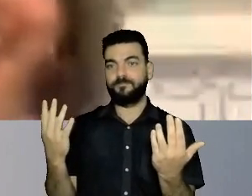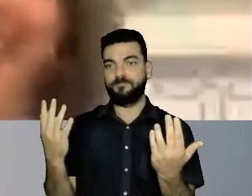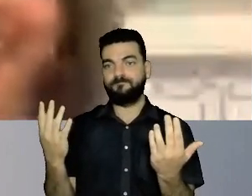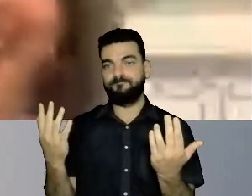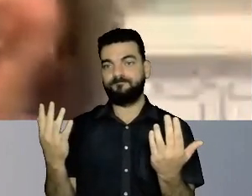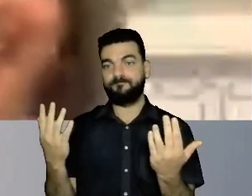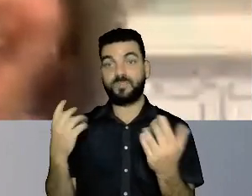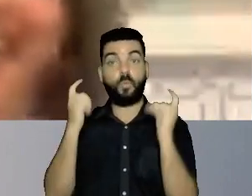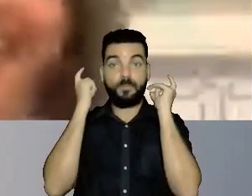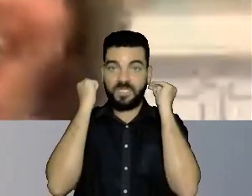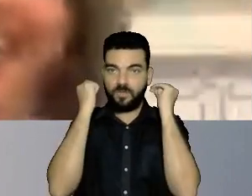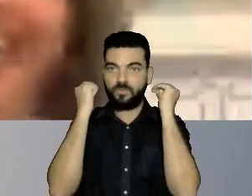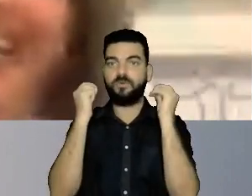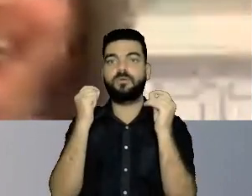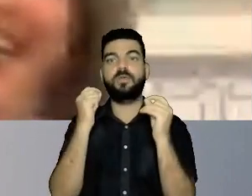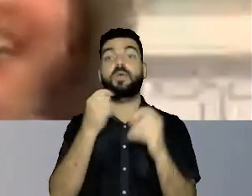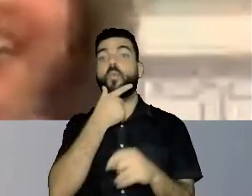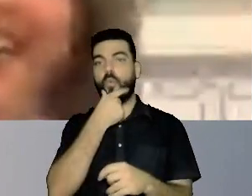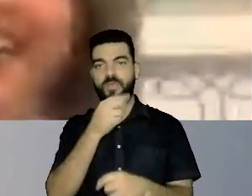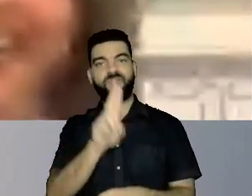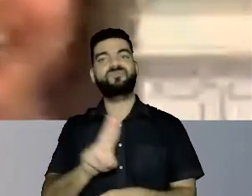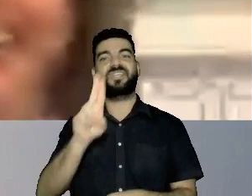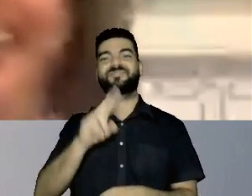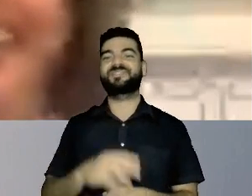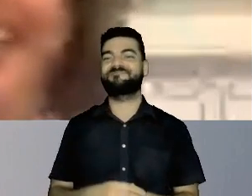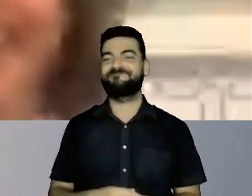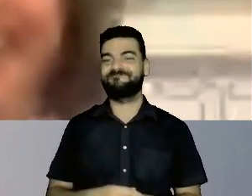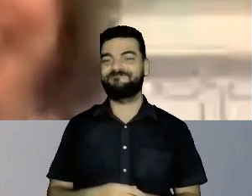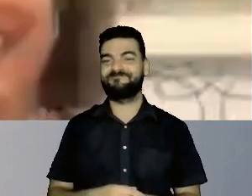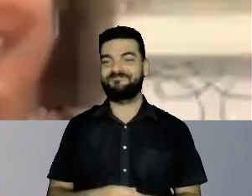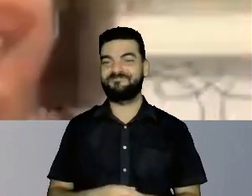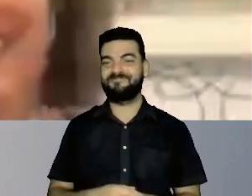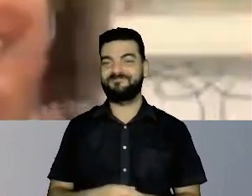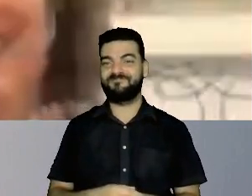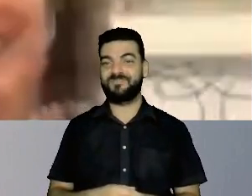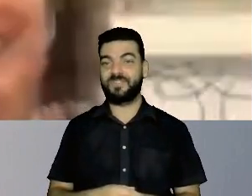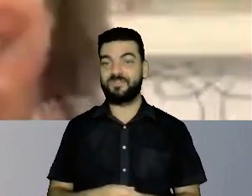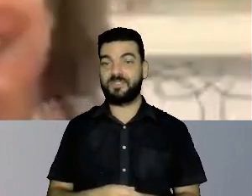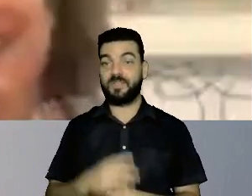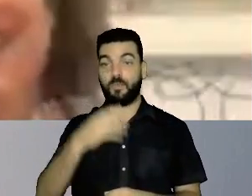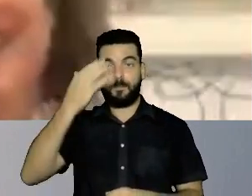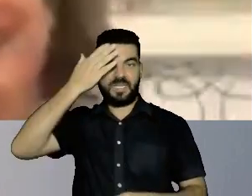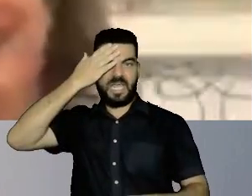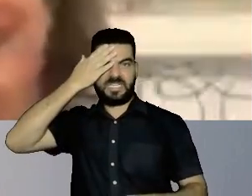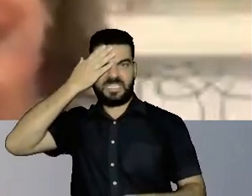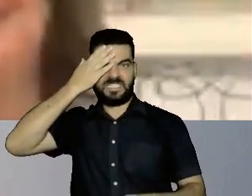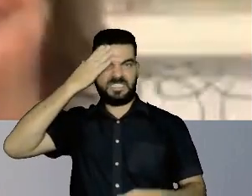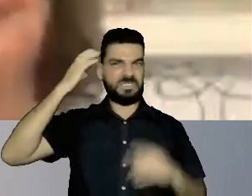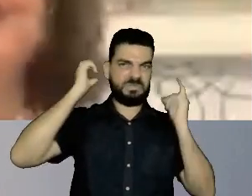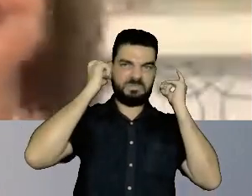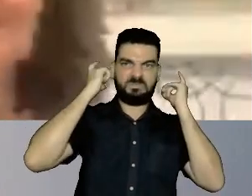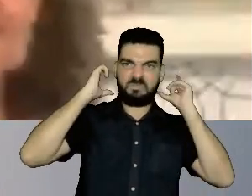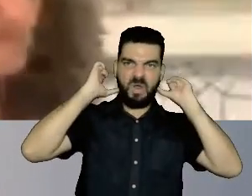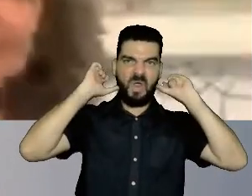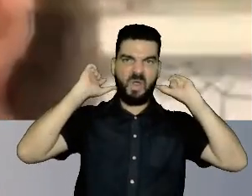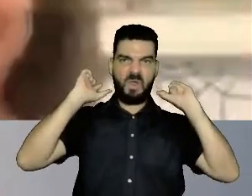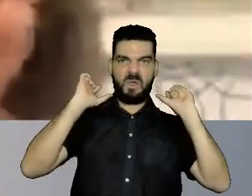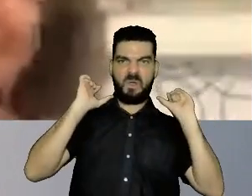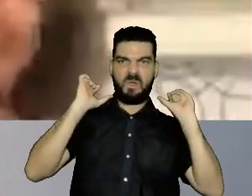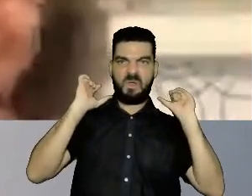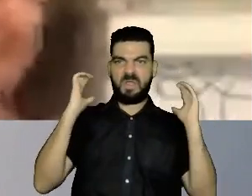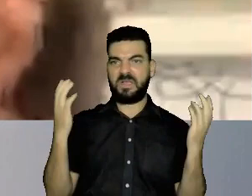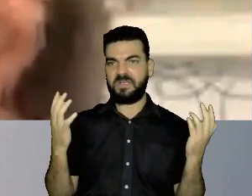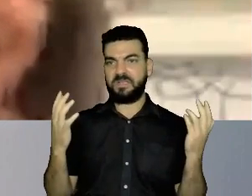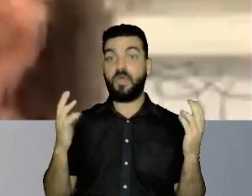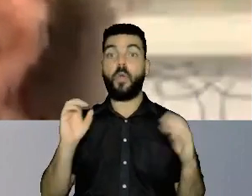a própria história das imagens, né, que a gente tem de registros em várias culturas, o brinco também era usado por